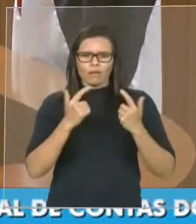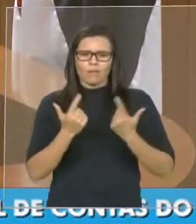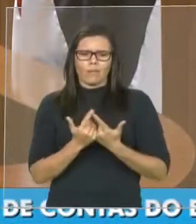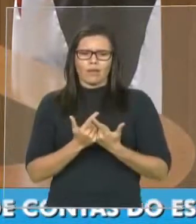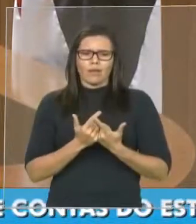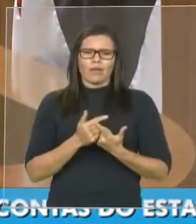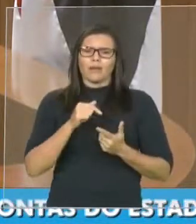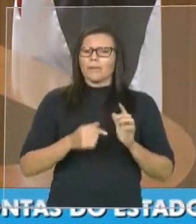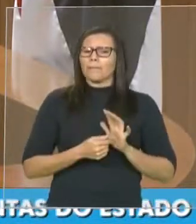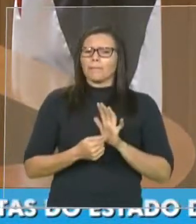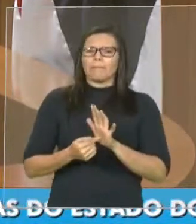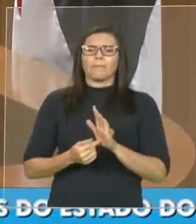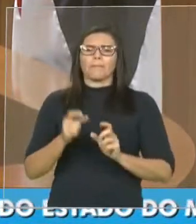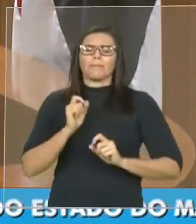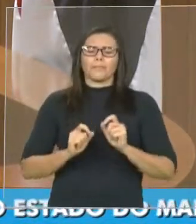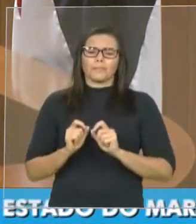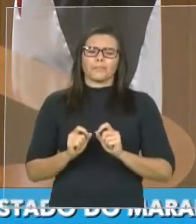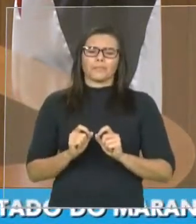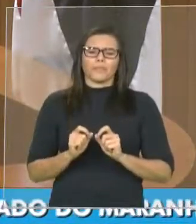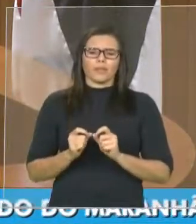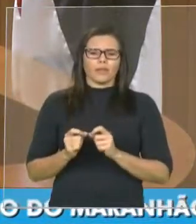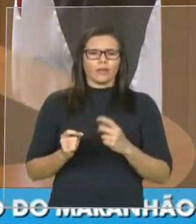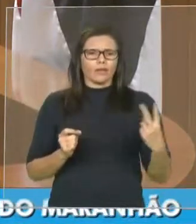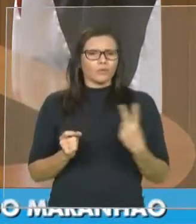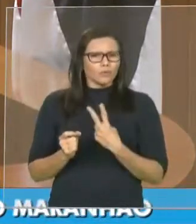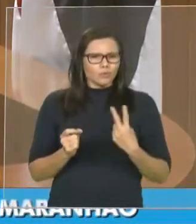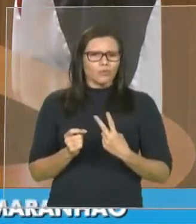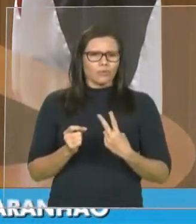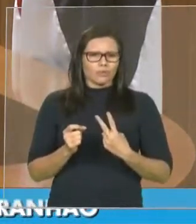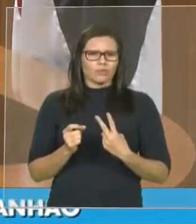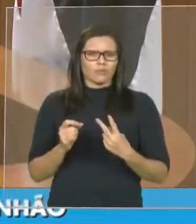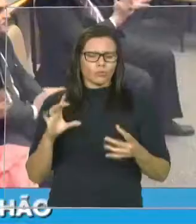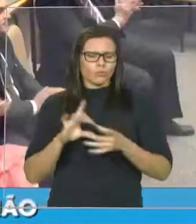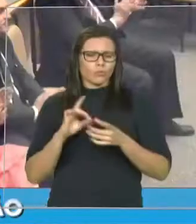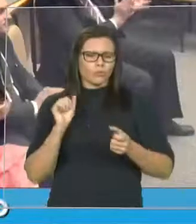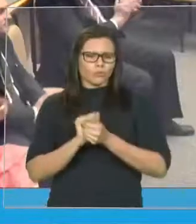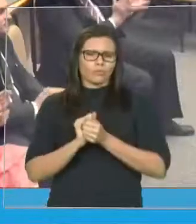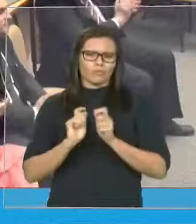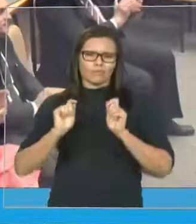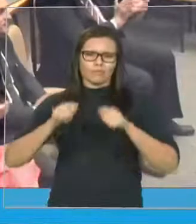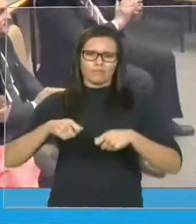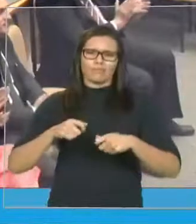missão constitucional das duas casas. Muito obrigado a todos.